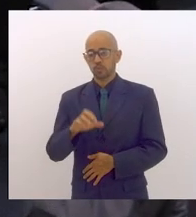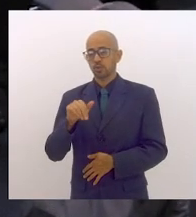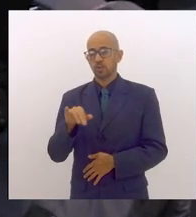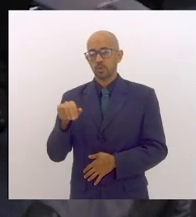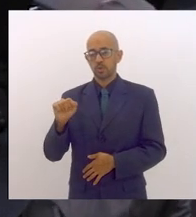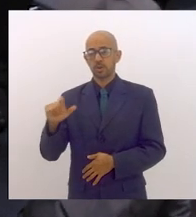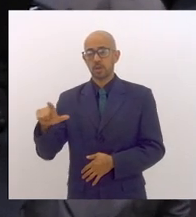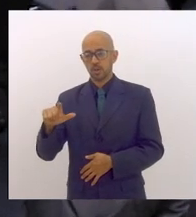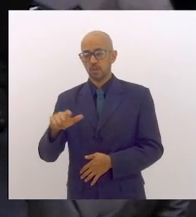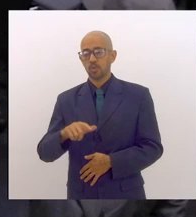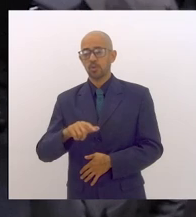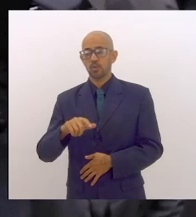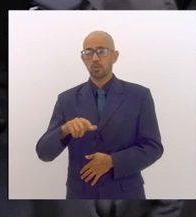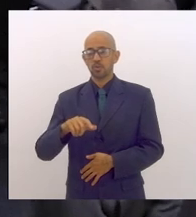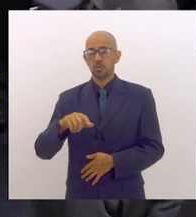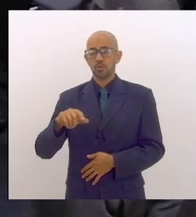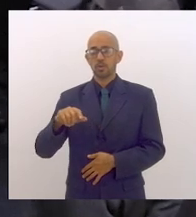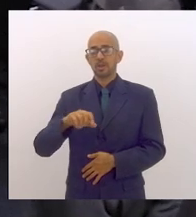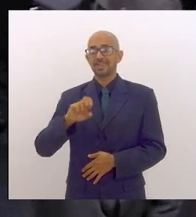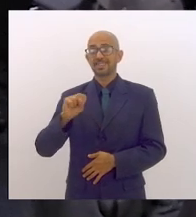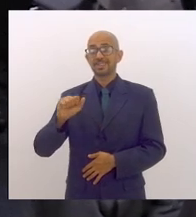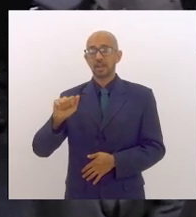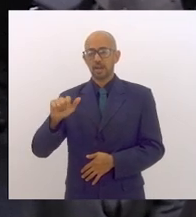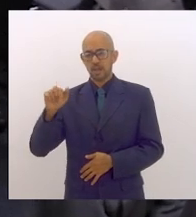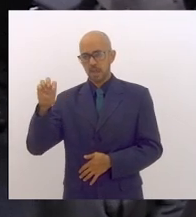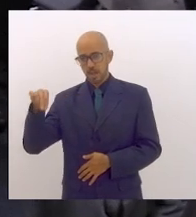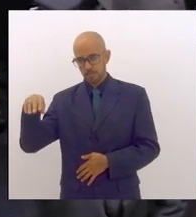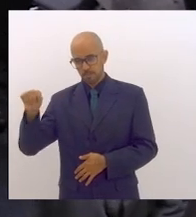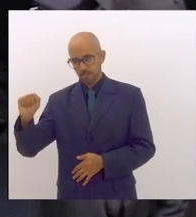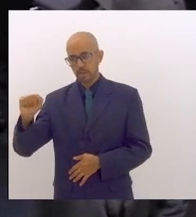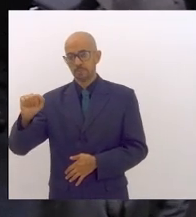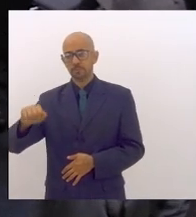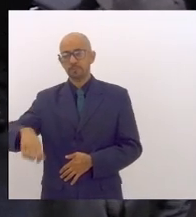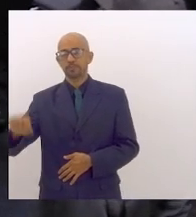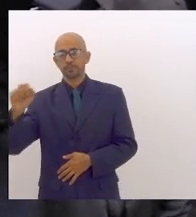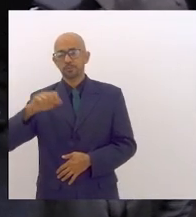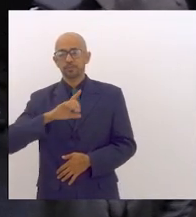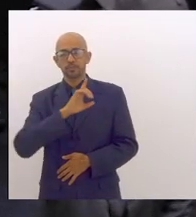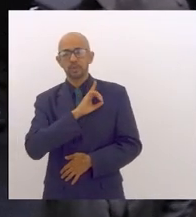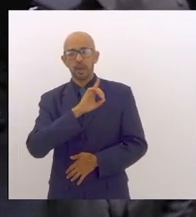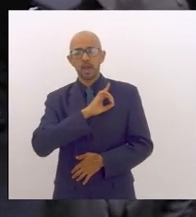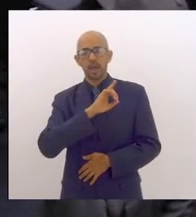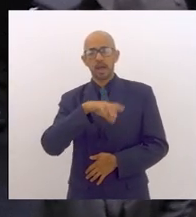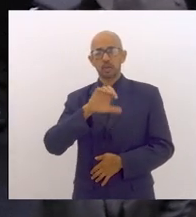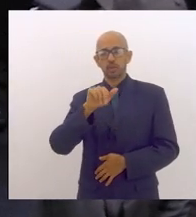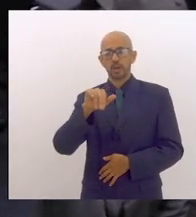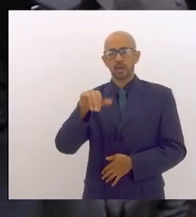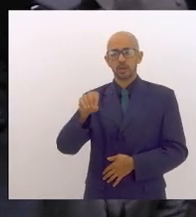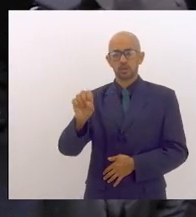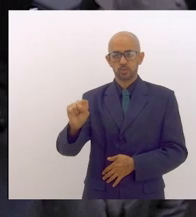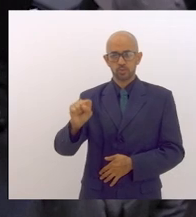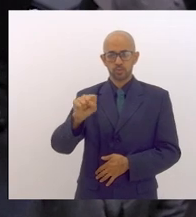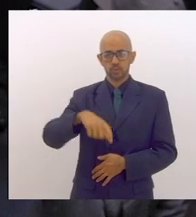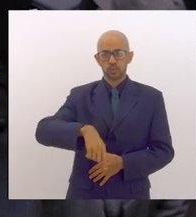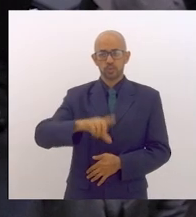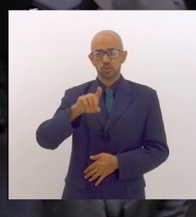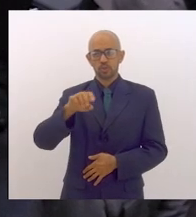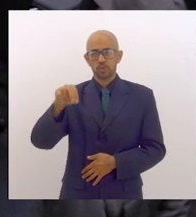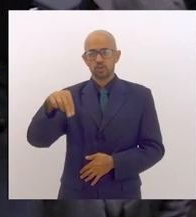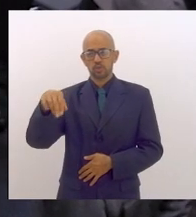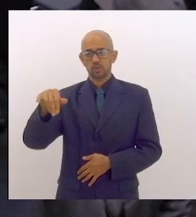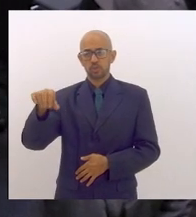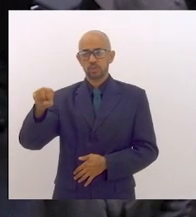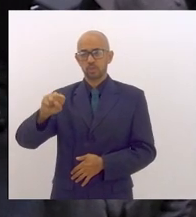Jairo, deputado Coronel Salema, deputado Delegado Carlos Augusto, deputado Dionísio